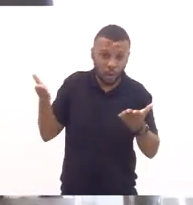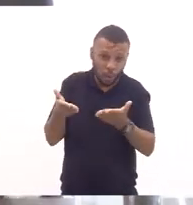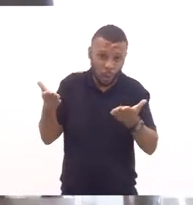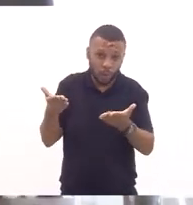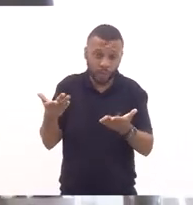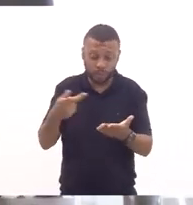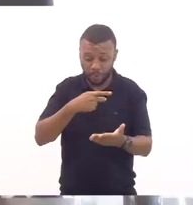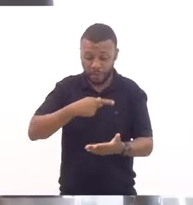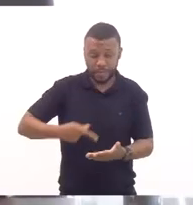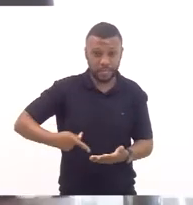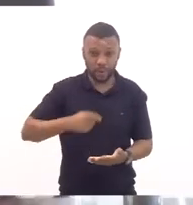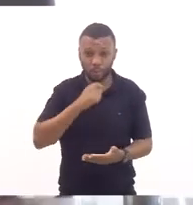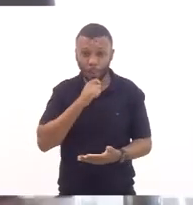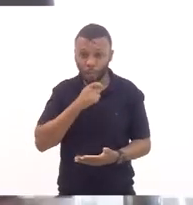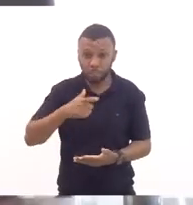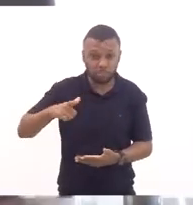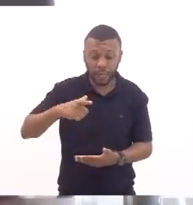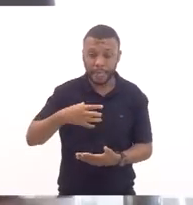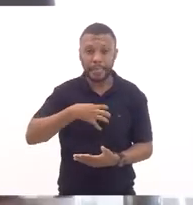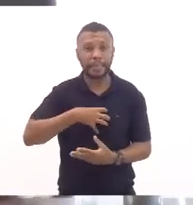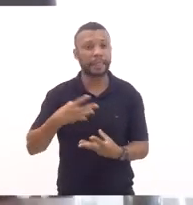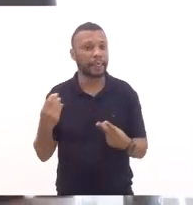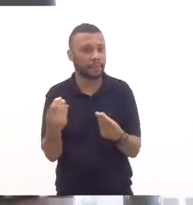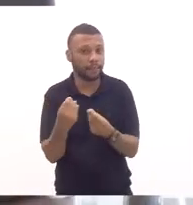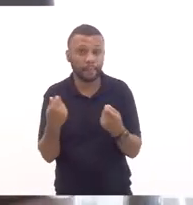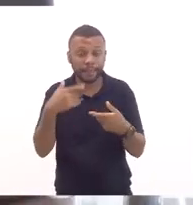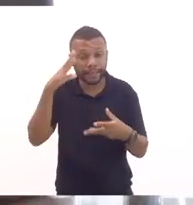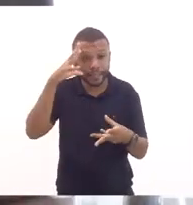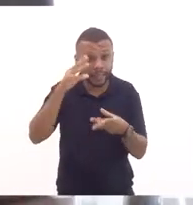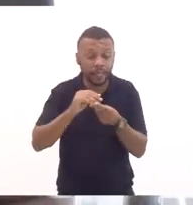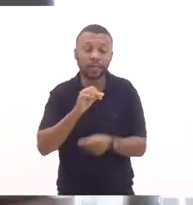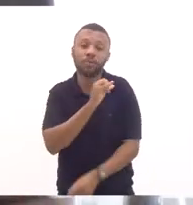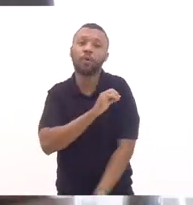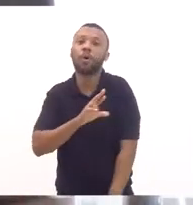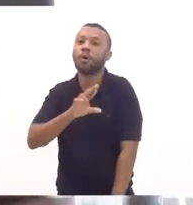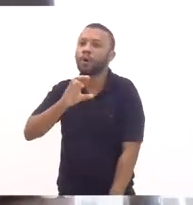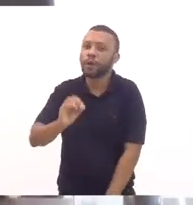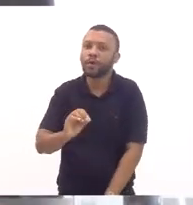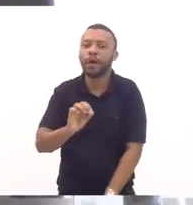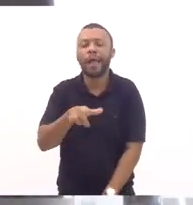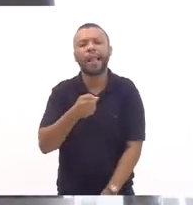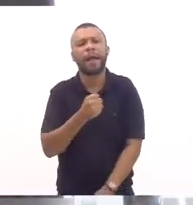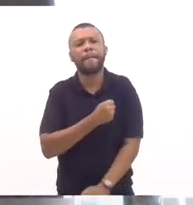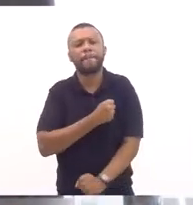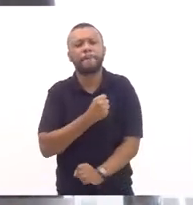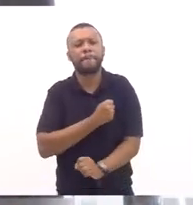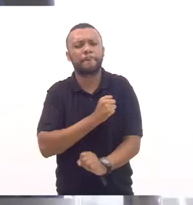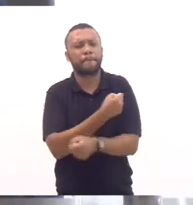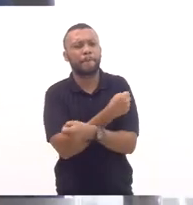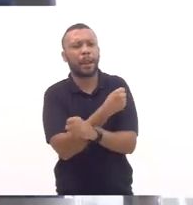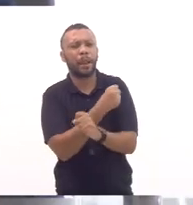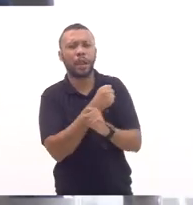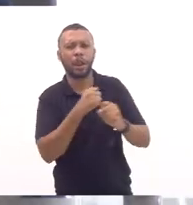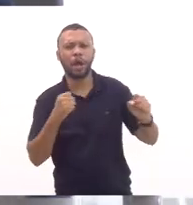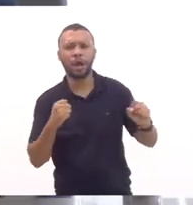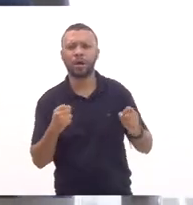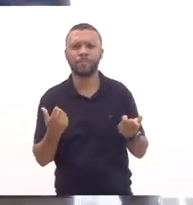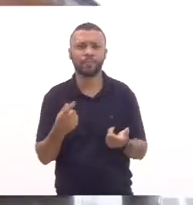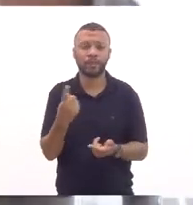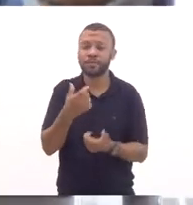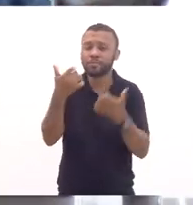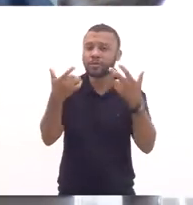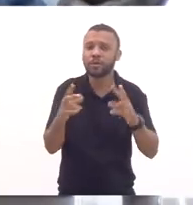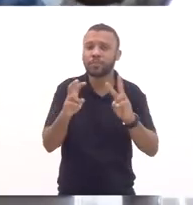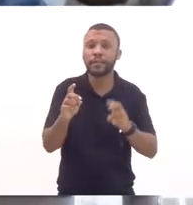os trabalhadores, tudo quanto é nível. Tem que entender, o Rio de Janeiro é grande. Quando ele, olha só, a Rita falou, não, que